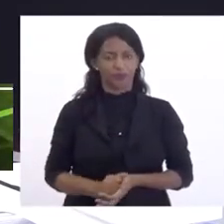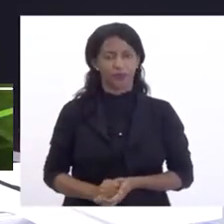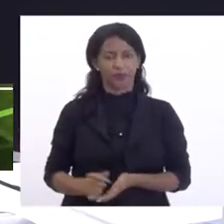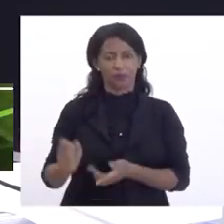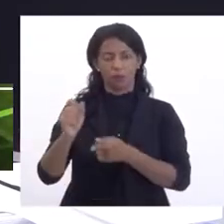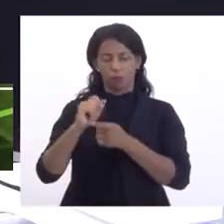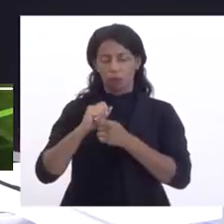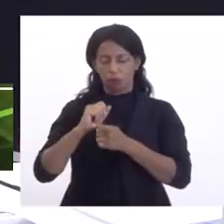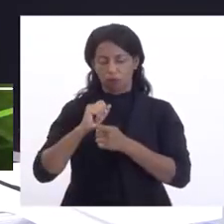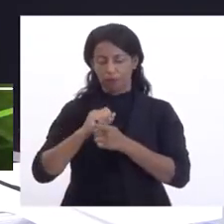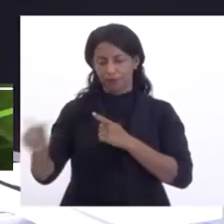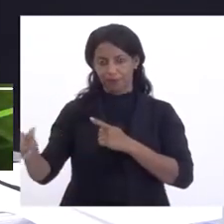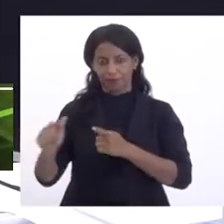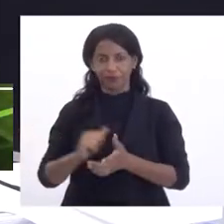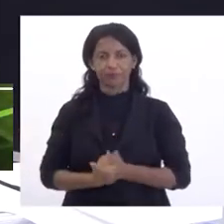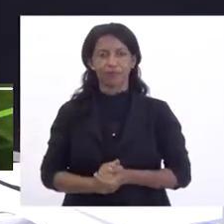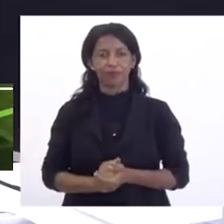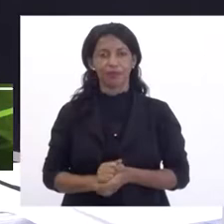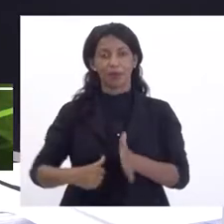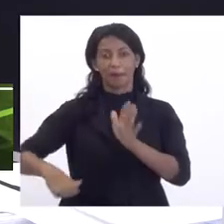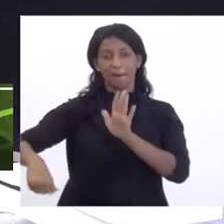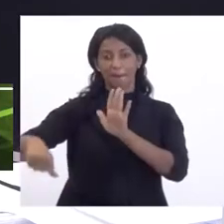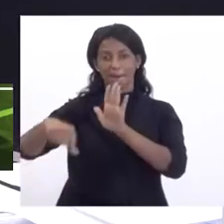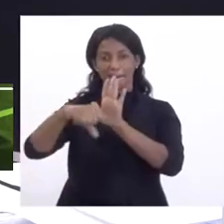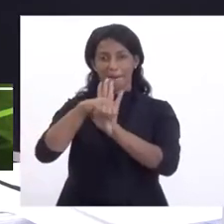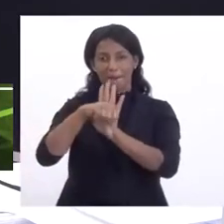cassado por crime de